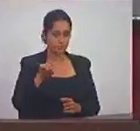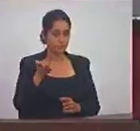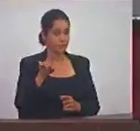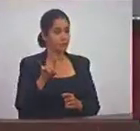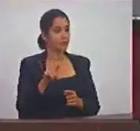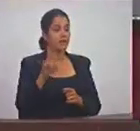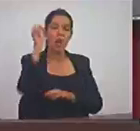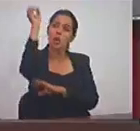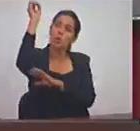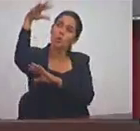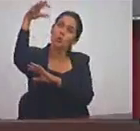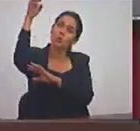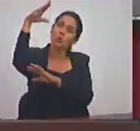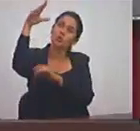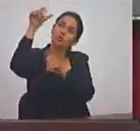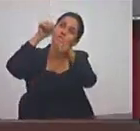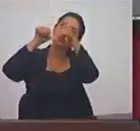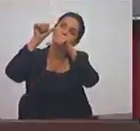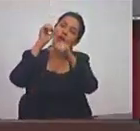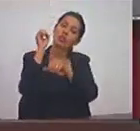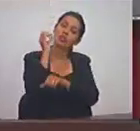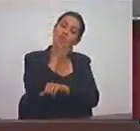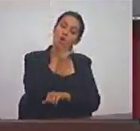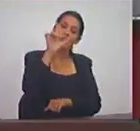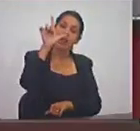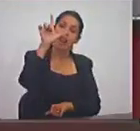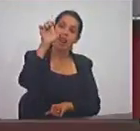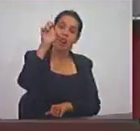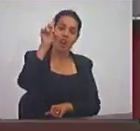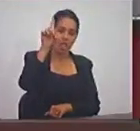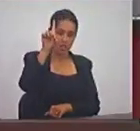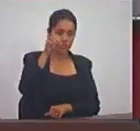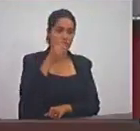em licitação, vai iniciar, e até 1º de dezembro